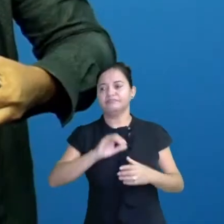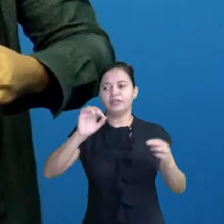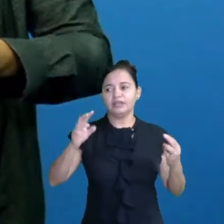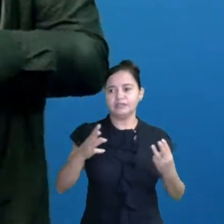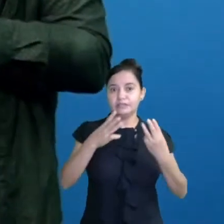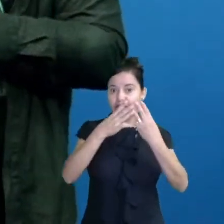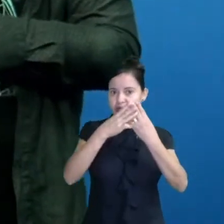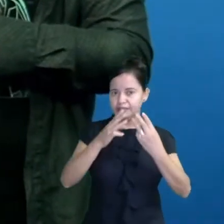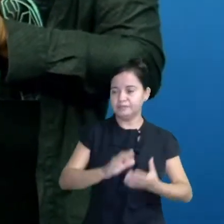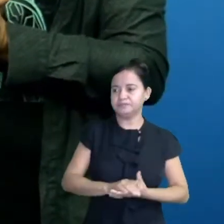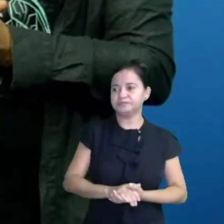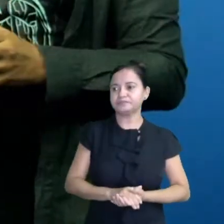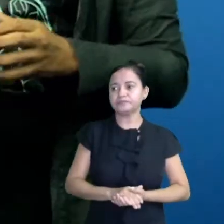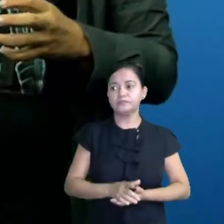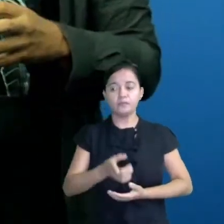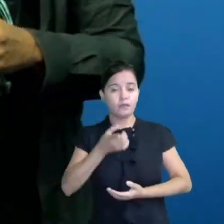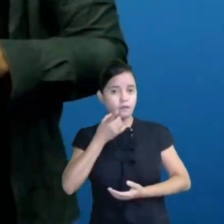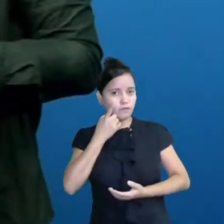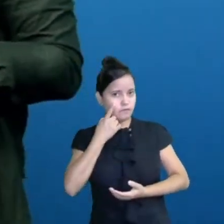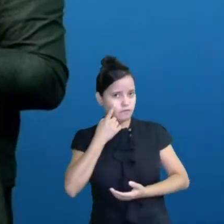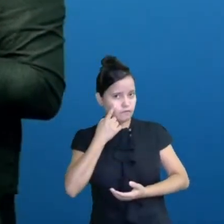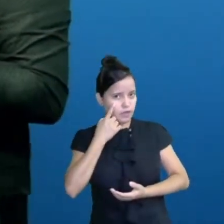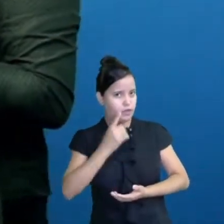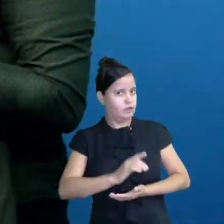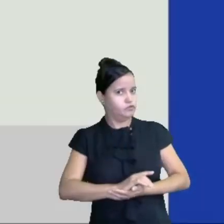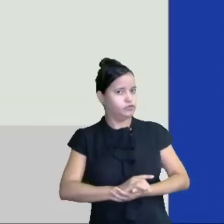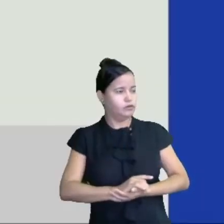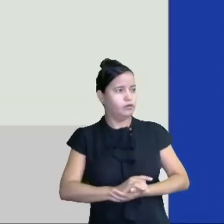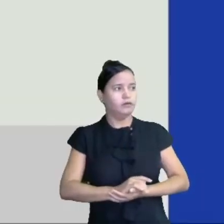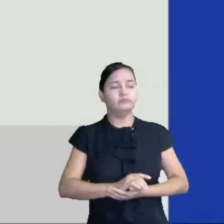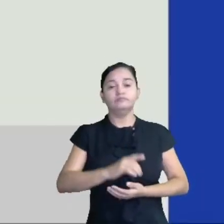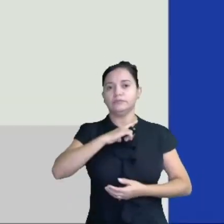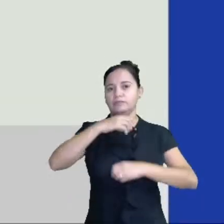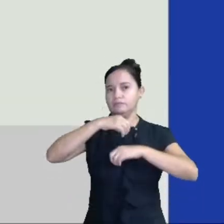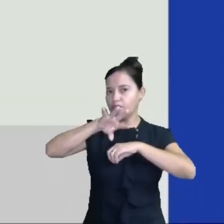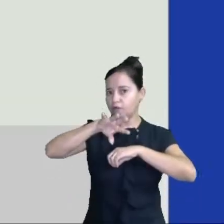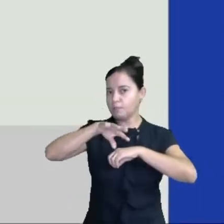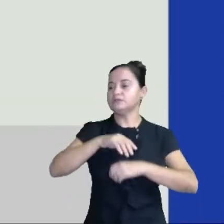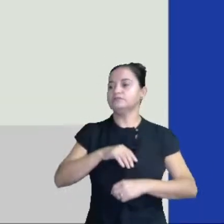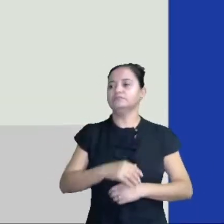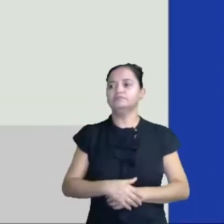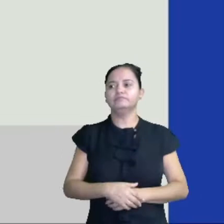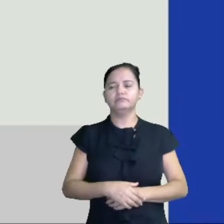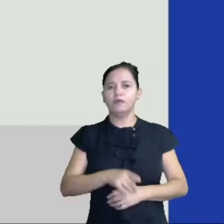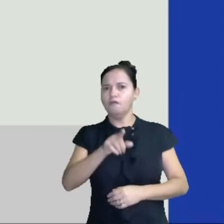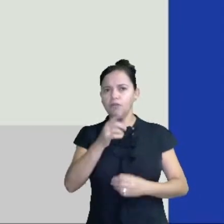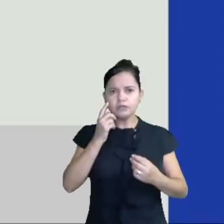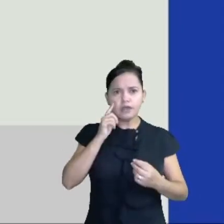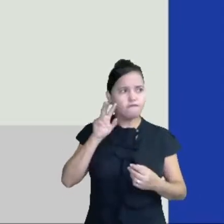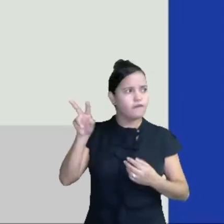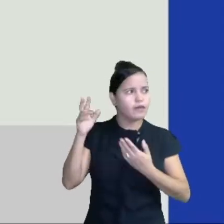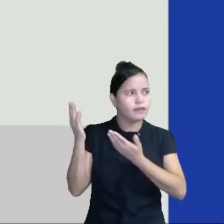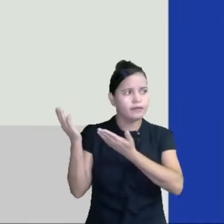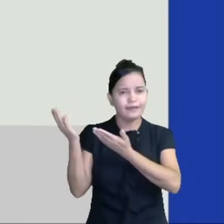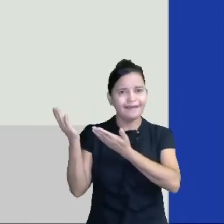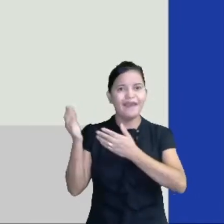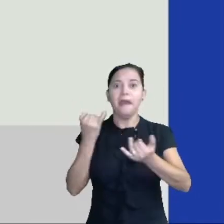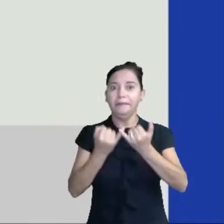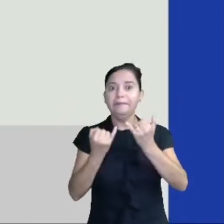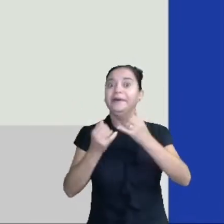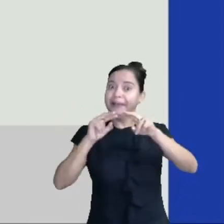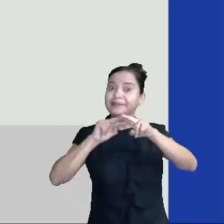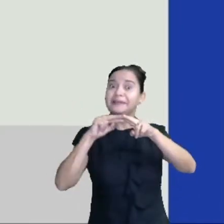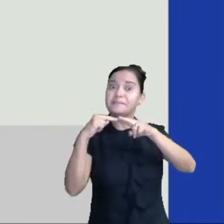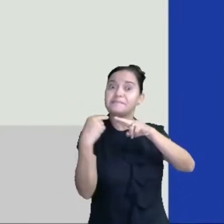próximo slide. Veja só, gente, mas eu não podia deixar de falar dessas informações. Analisando aqui esse gráfico em forma de pizza, a